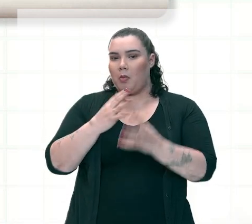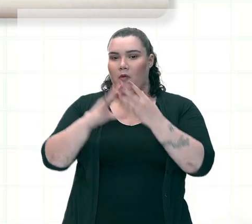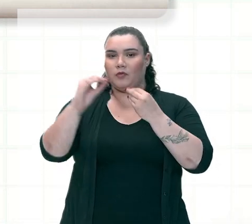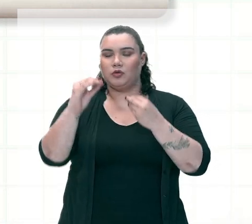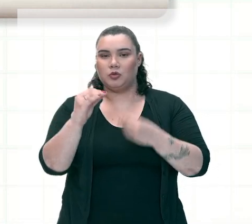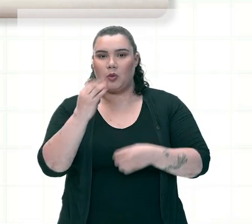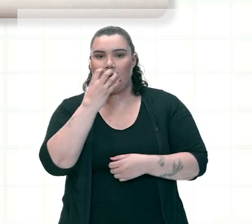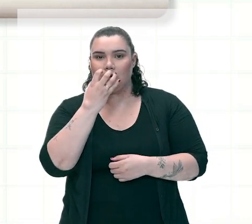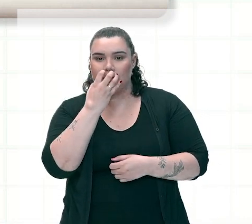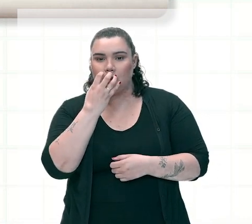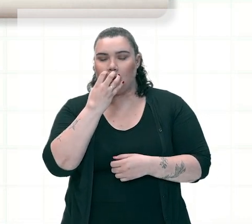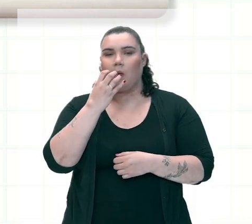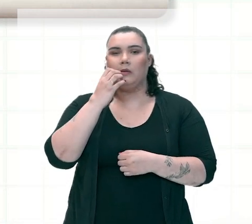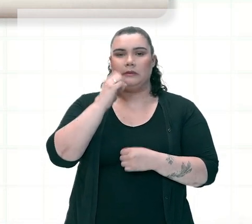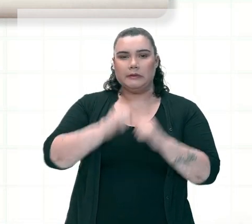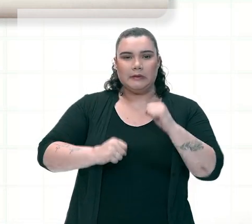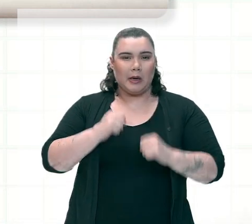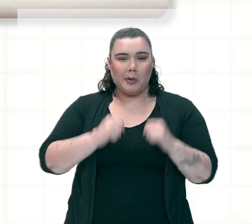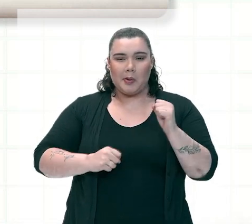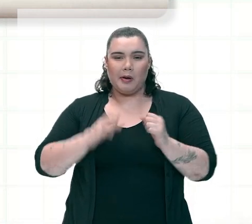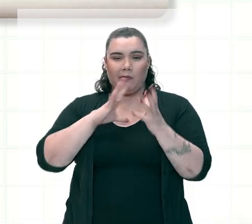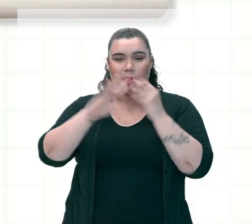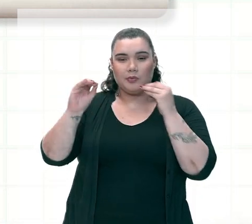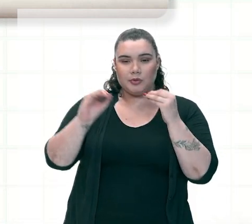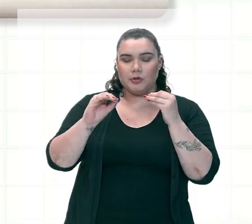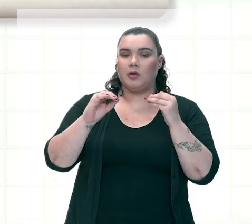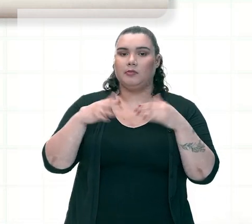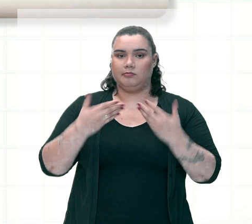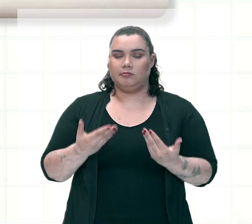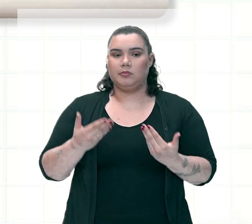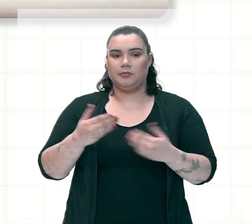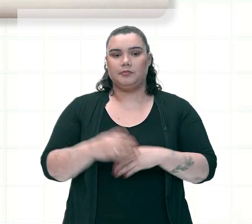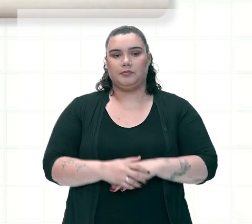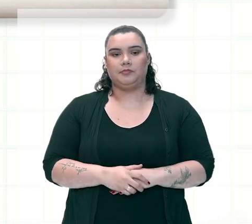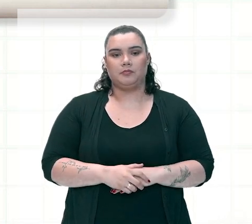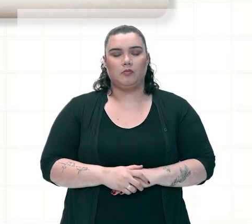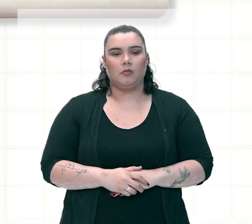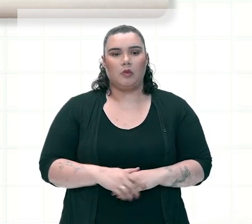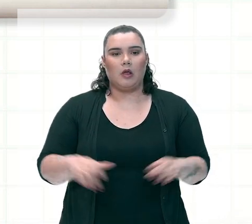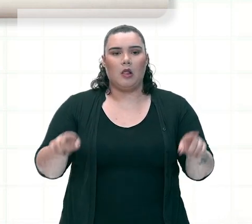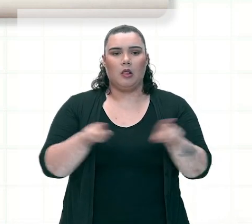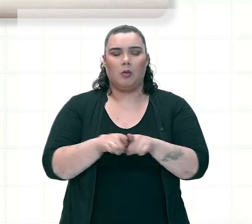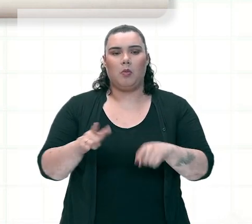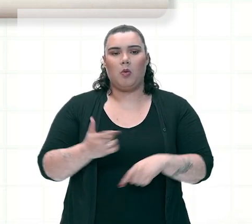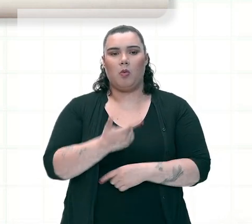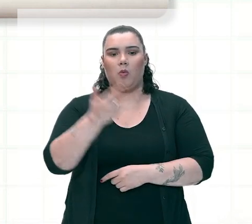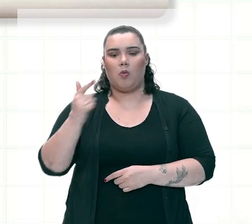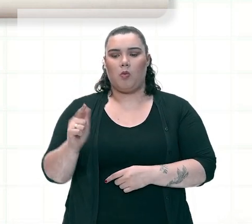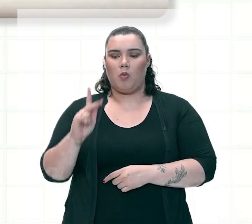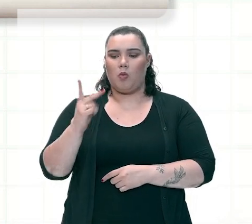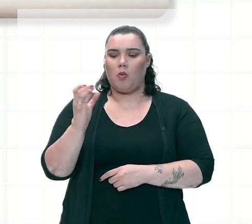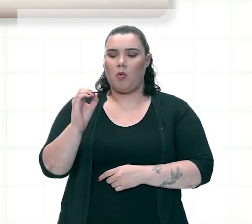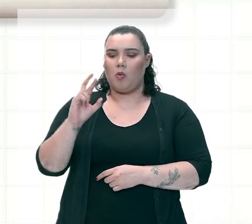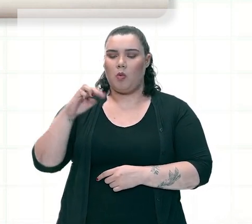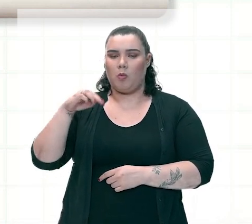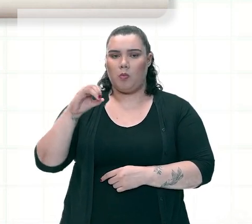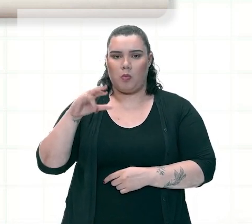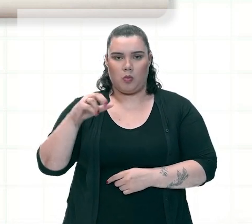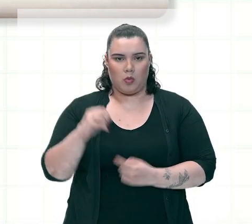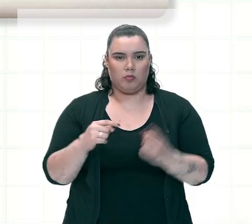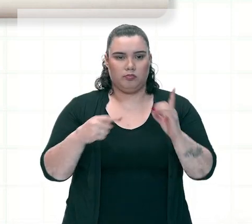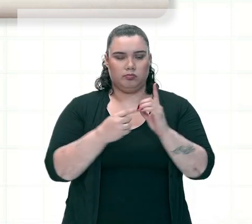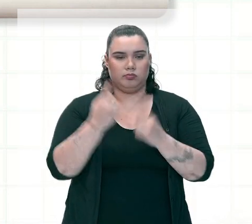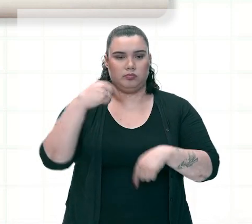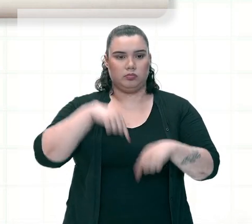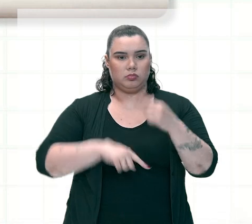do cachorro, tentando pular o muro para escapar desse cachorro, né? E agora a gente vai ter ali um hormônio, né, relacionado com outras sensações